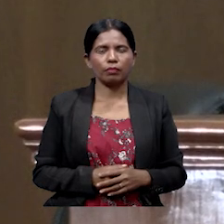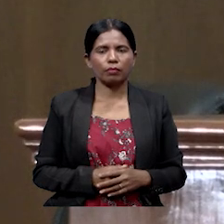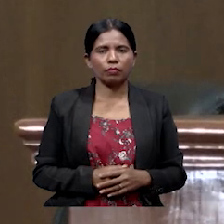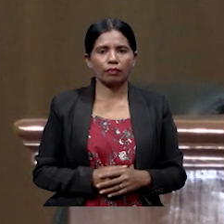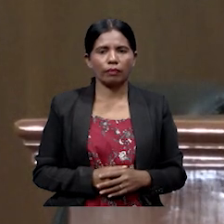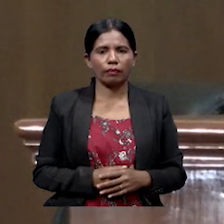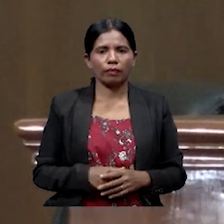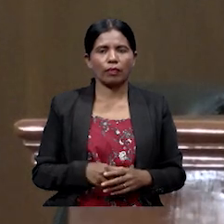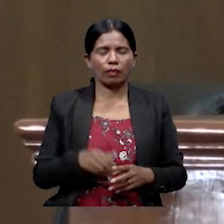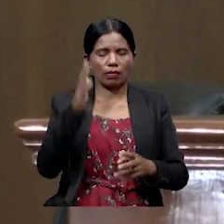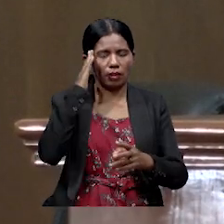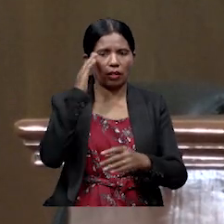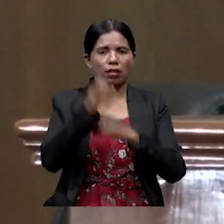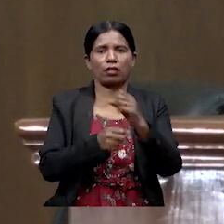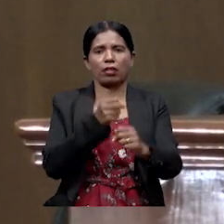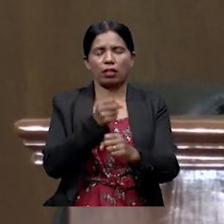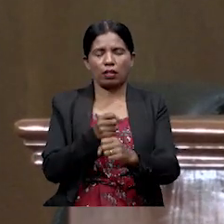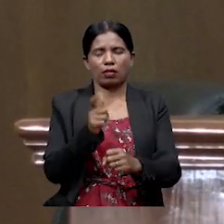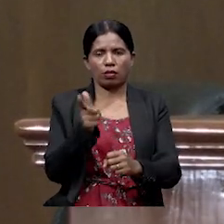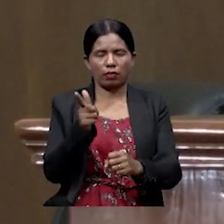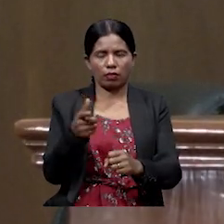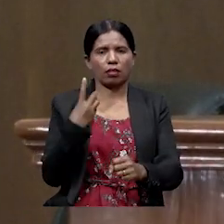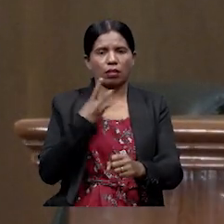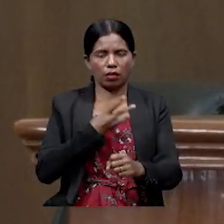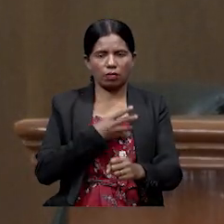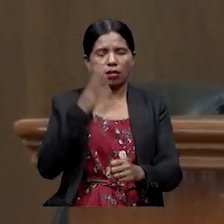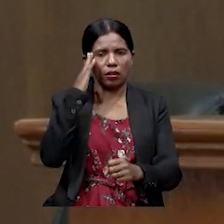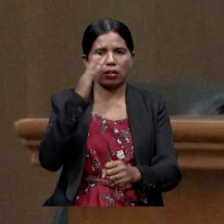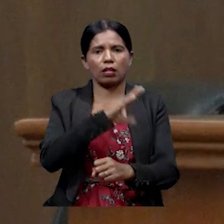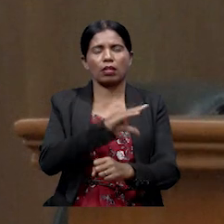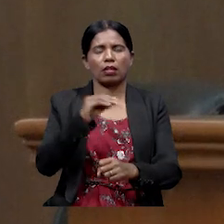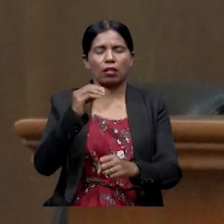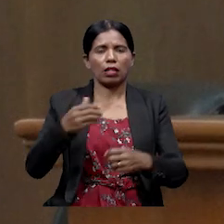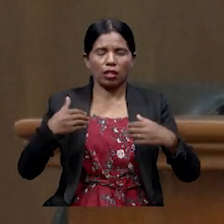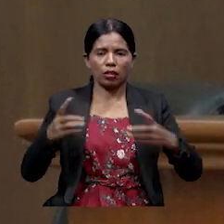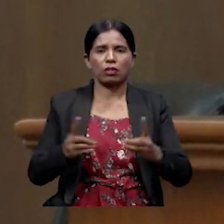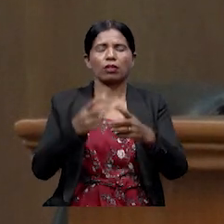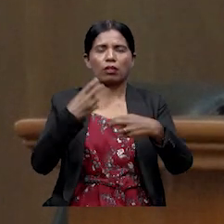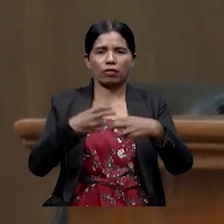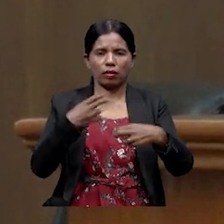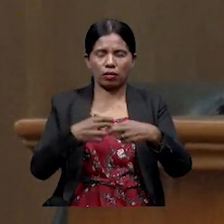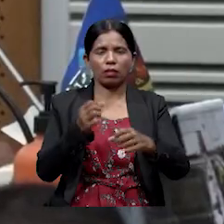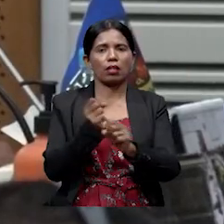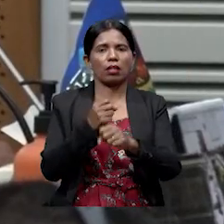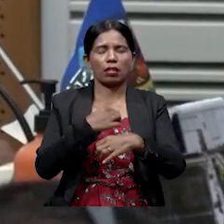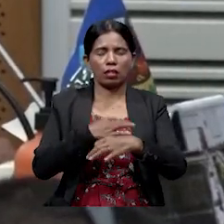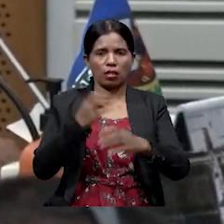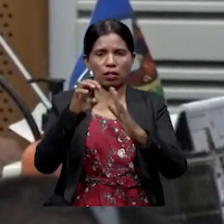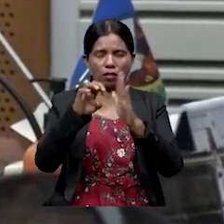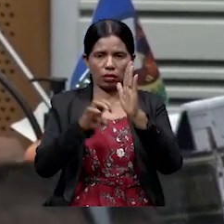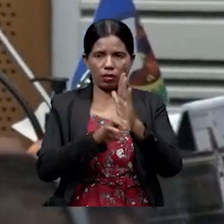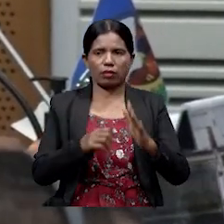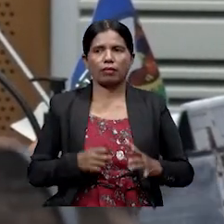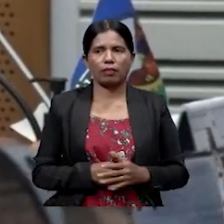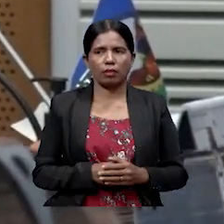Sabíamos há 20 anos, como sabemos hoje, que seria difícil o caminho de construção do Estado.